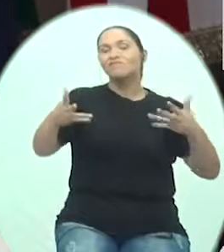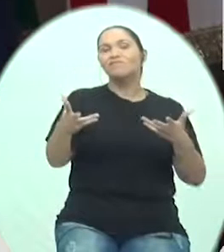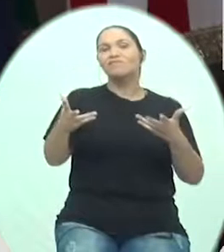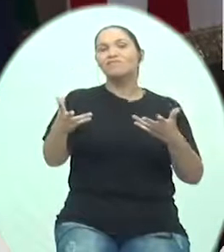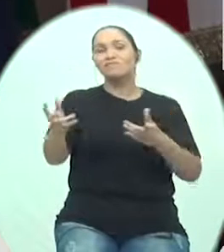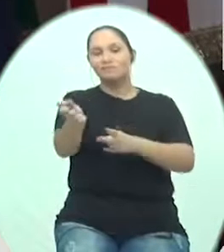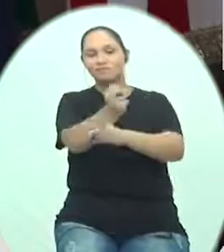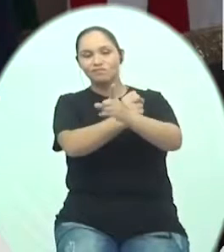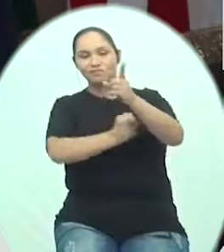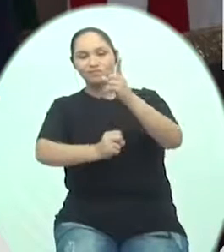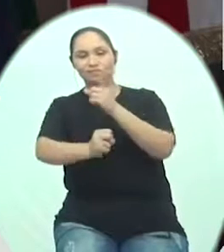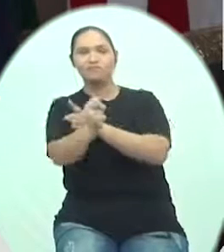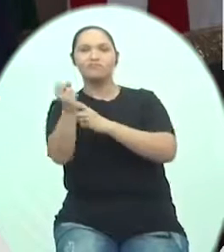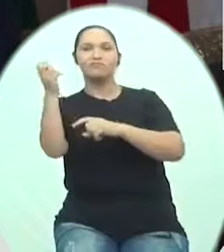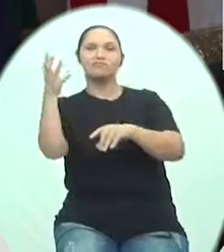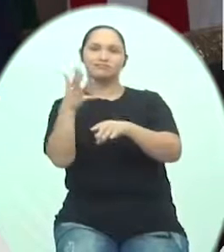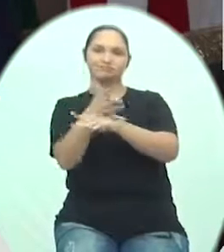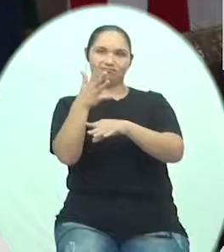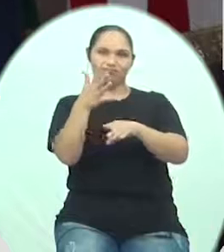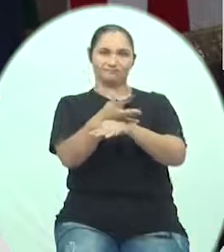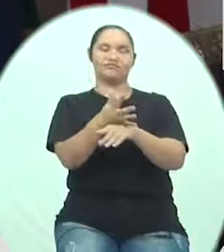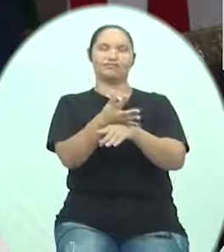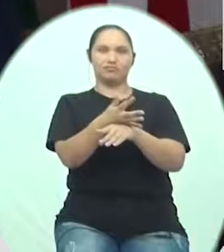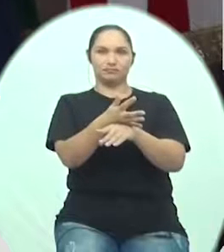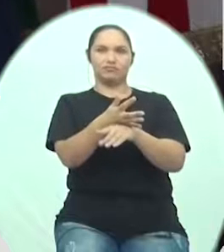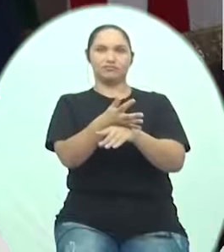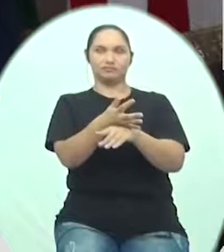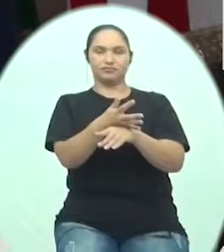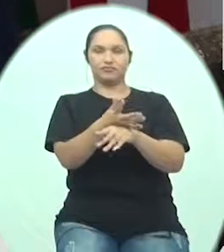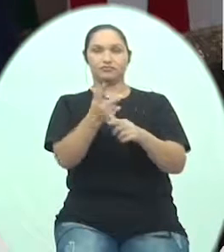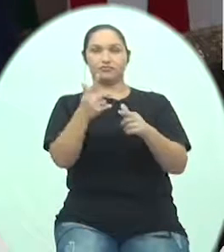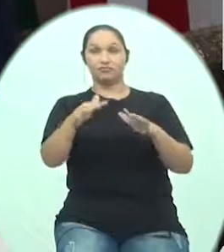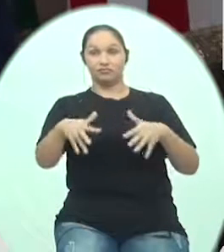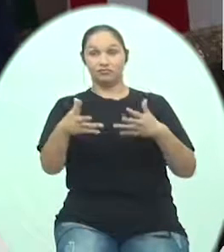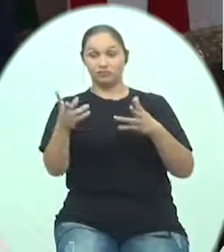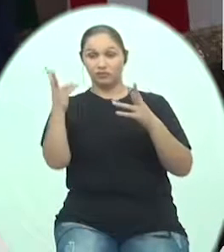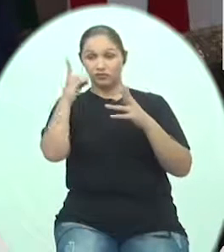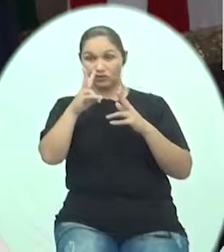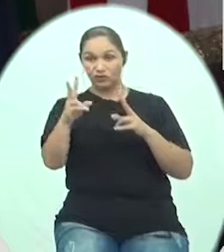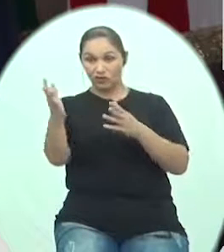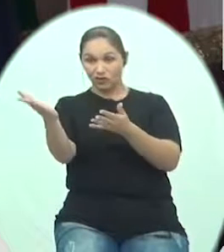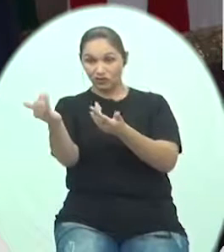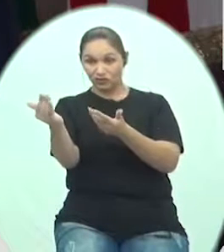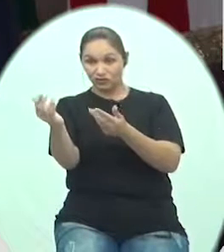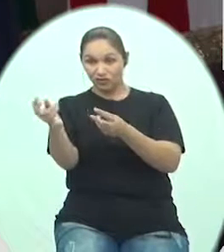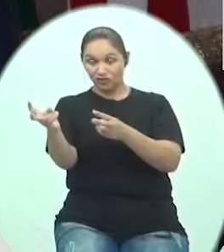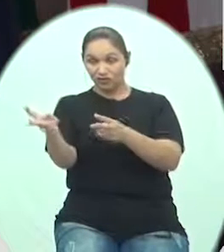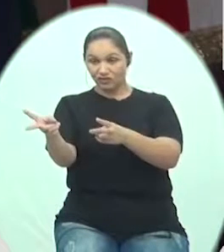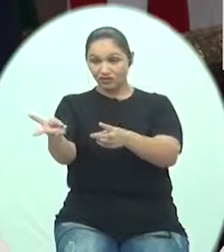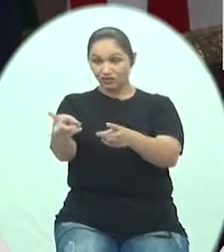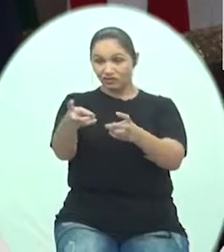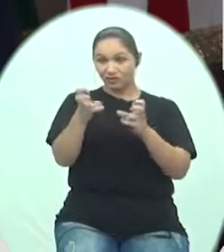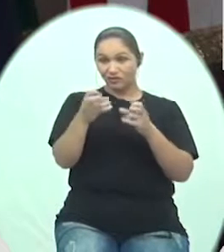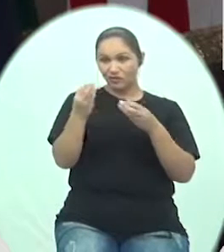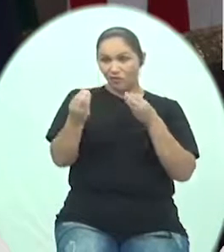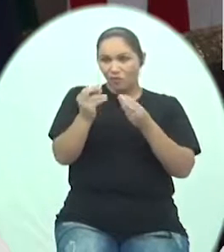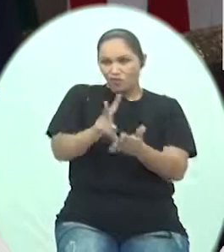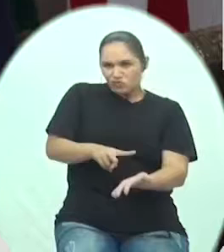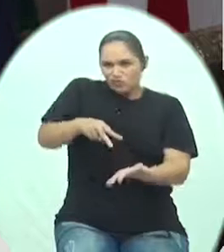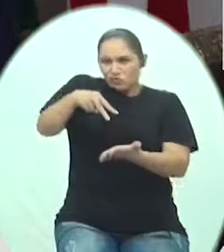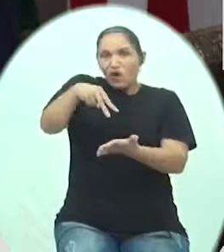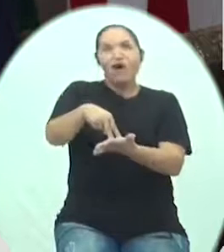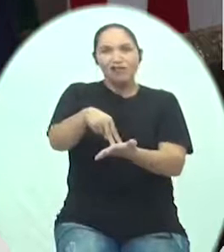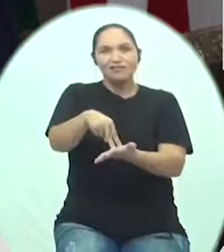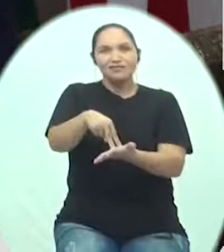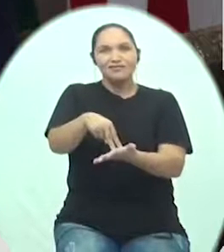nos deixa bem empolgado de ver uma um grande exército de jovens se levantando para mudar